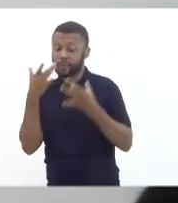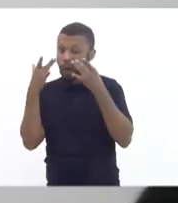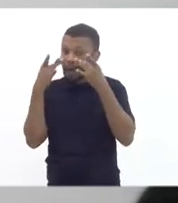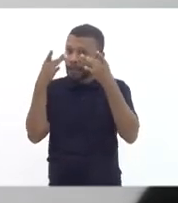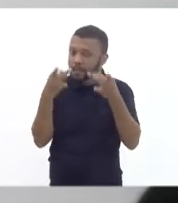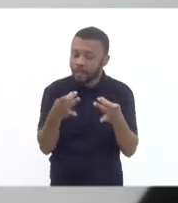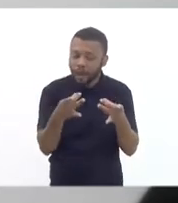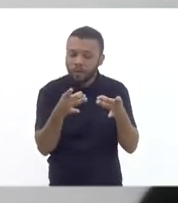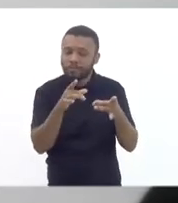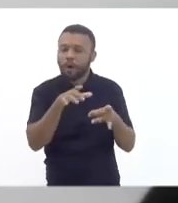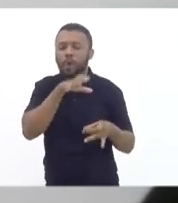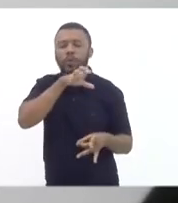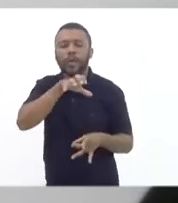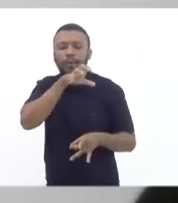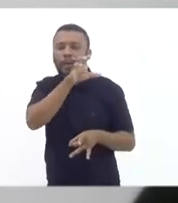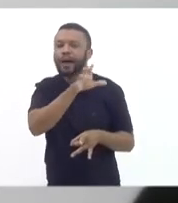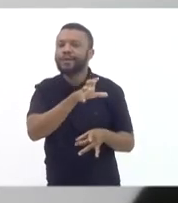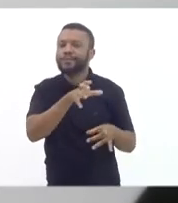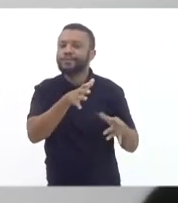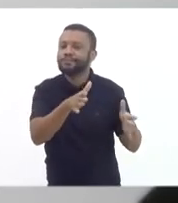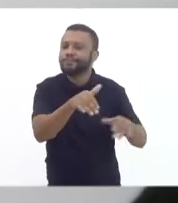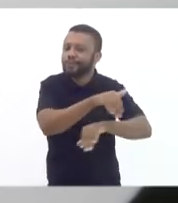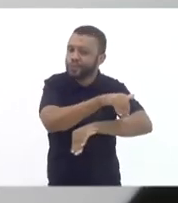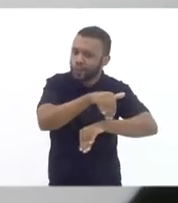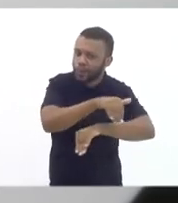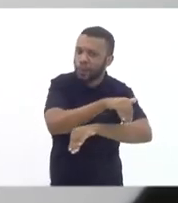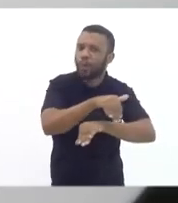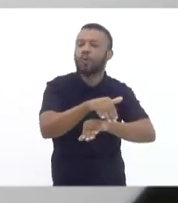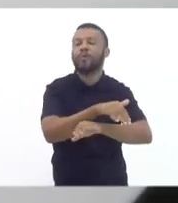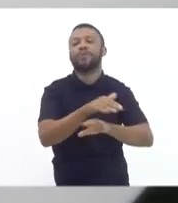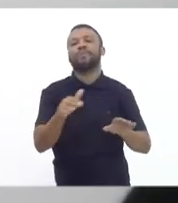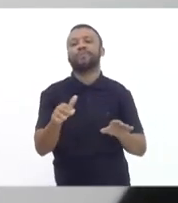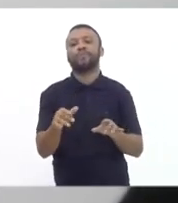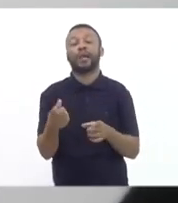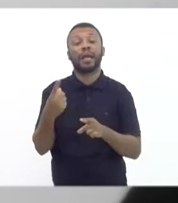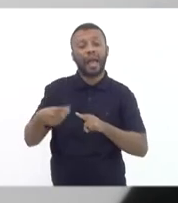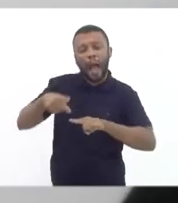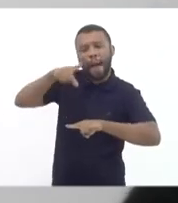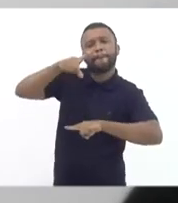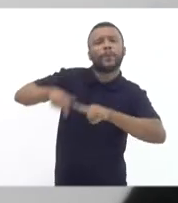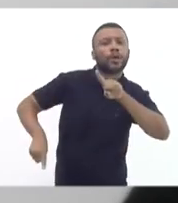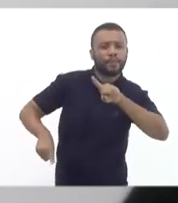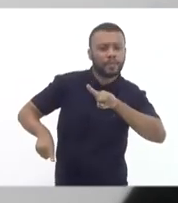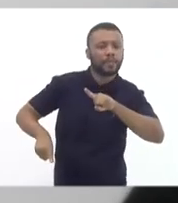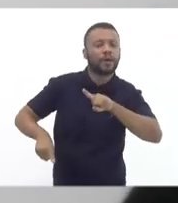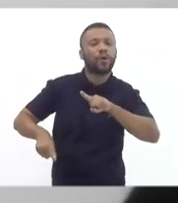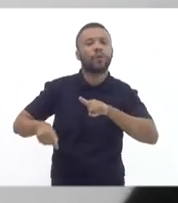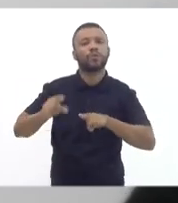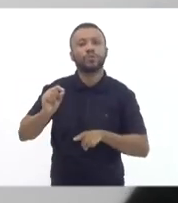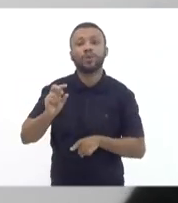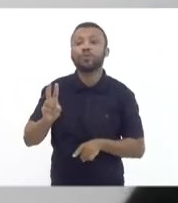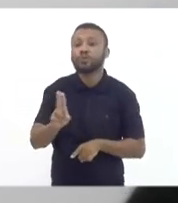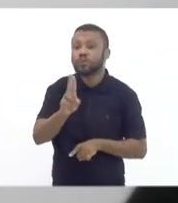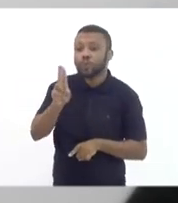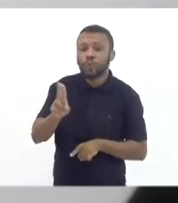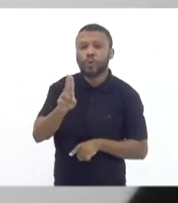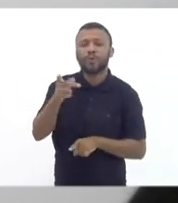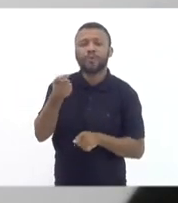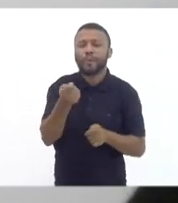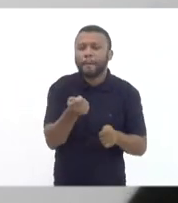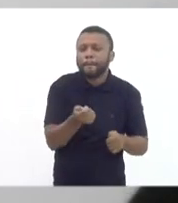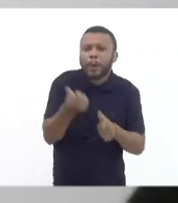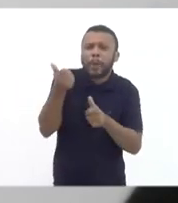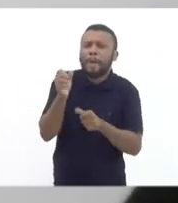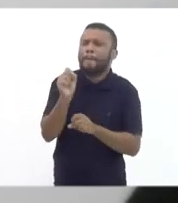aos animais comunitários. A proibição, isso aqui eu acho que ainda não tem, proibição do uso de fogos de artifício